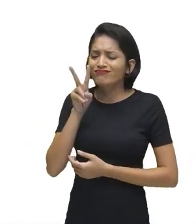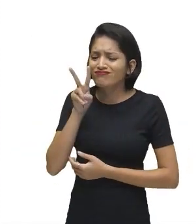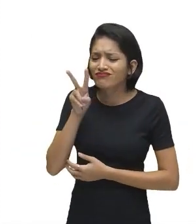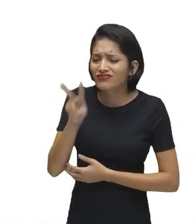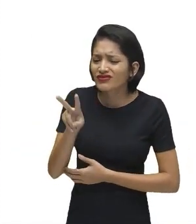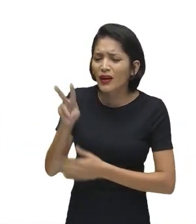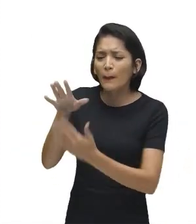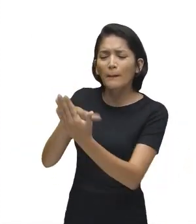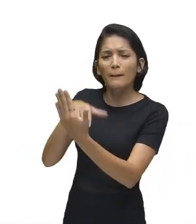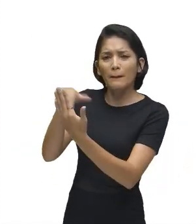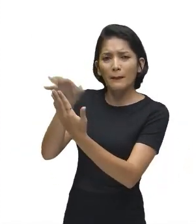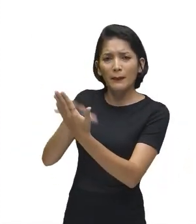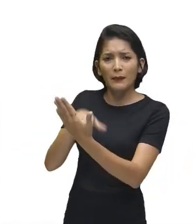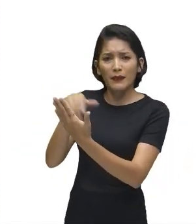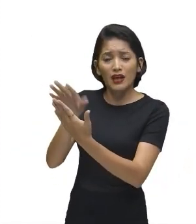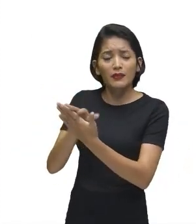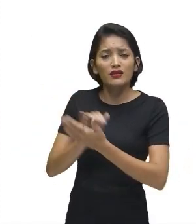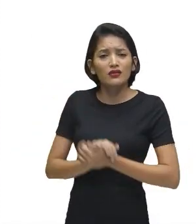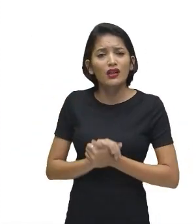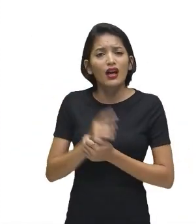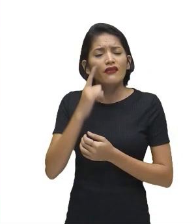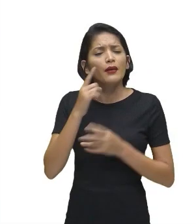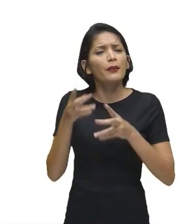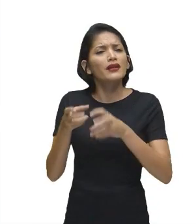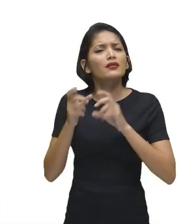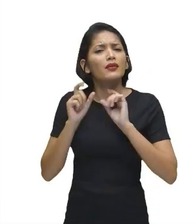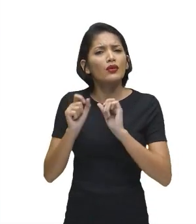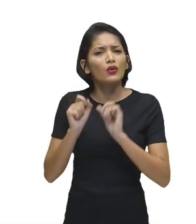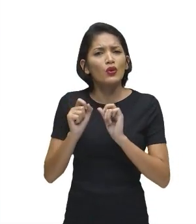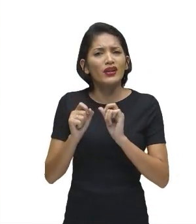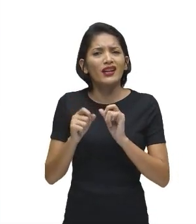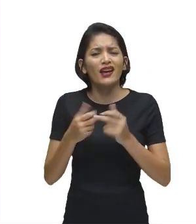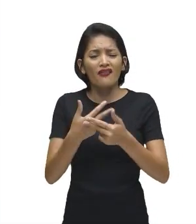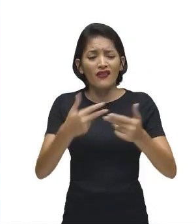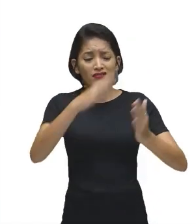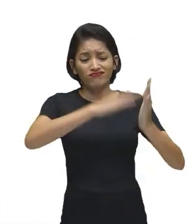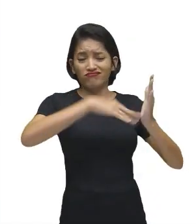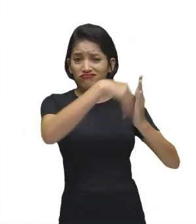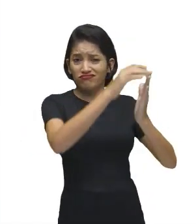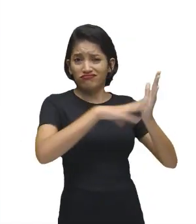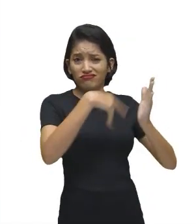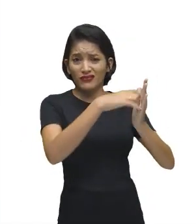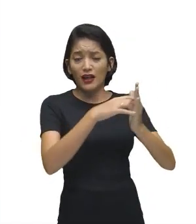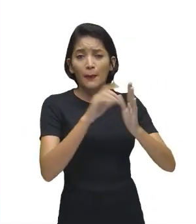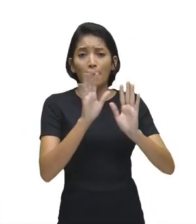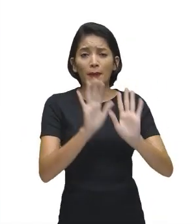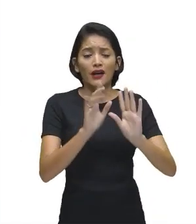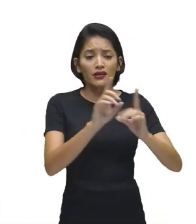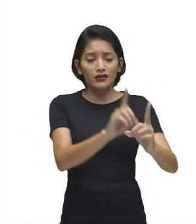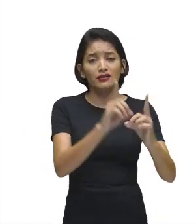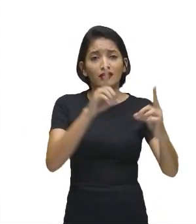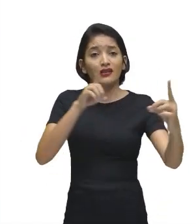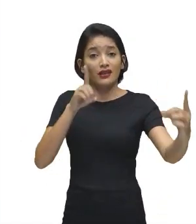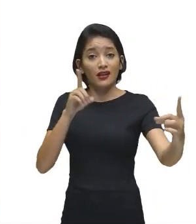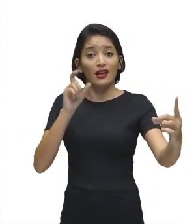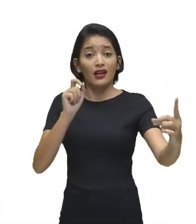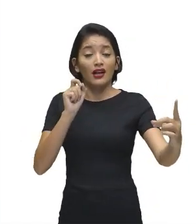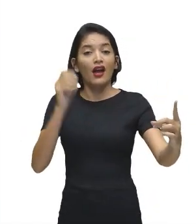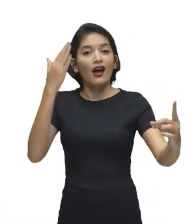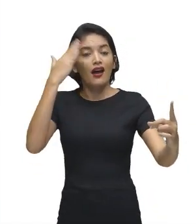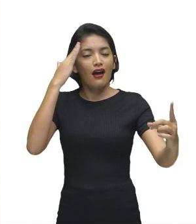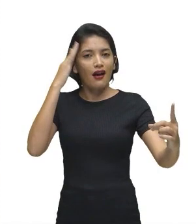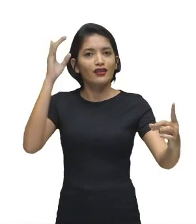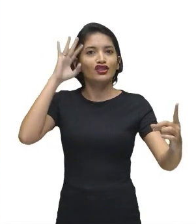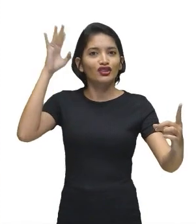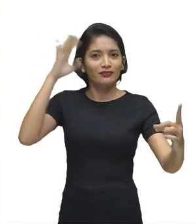uma pintura impressionista, você vai ver assim várias pinceladas. E se você se afastar, tem essa ilusão de óptica,